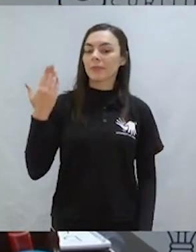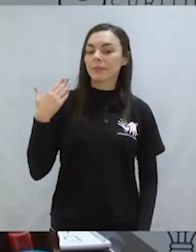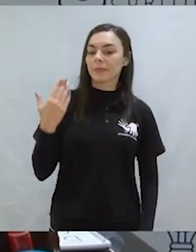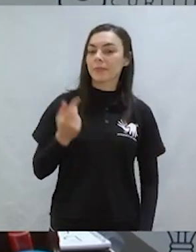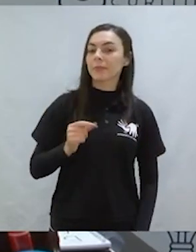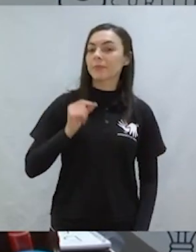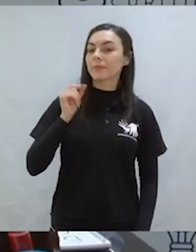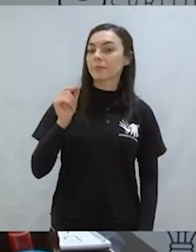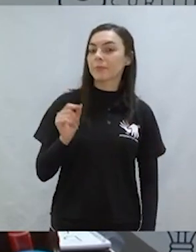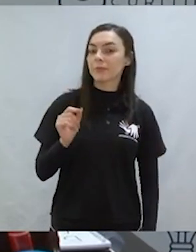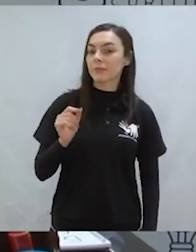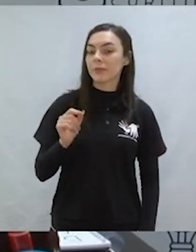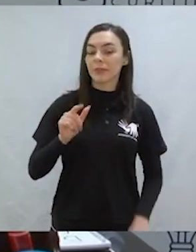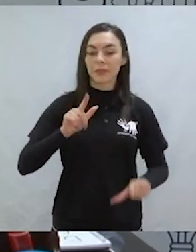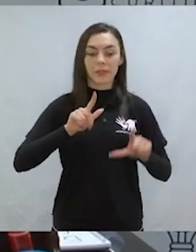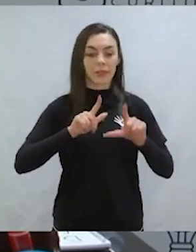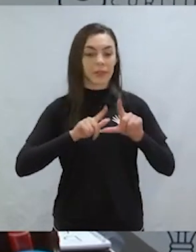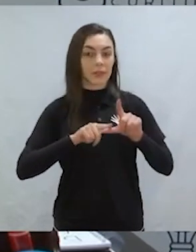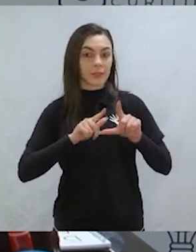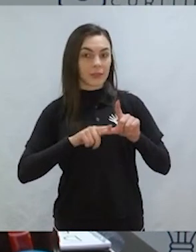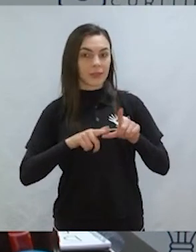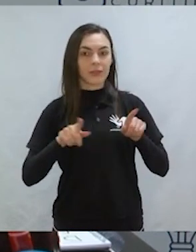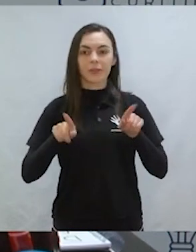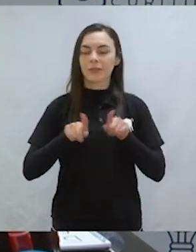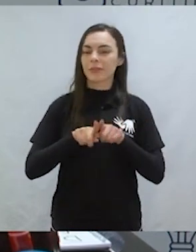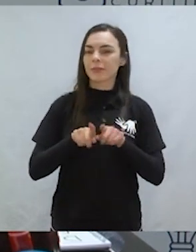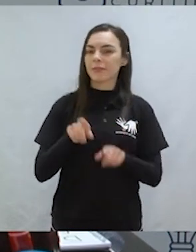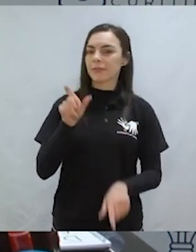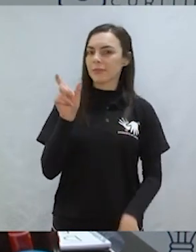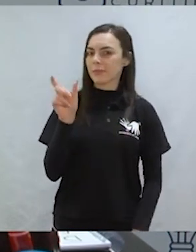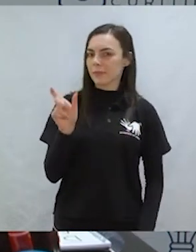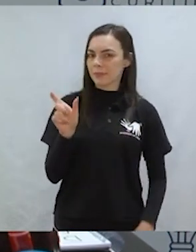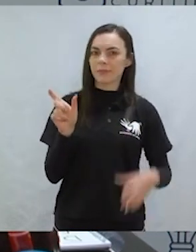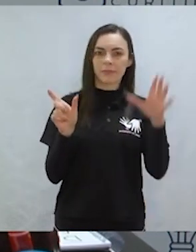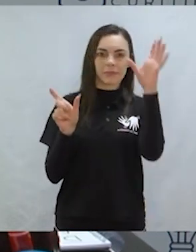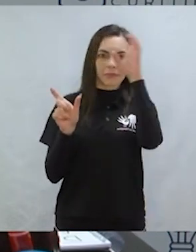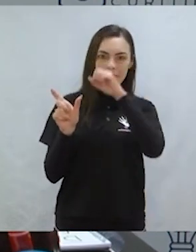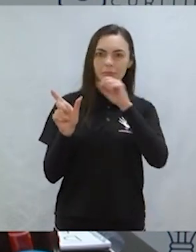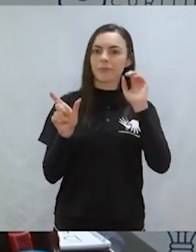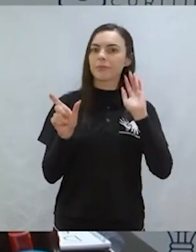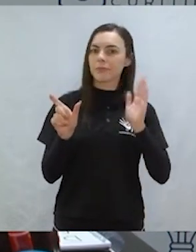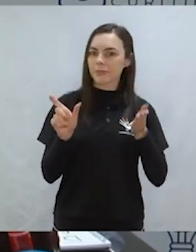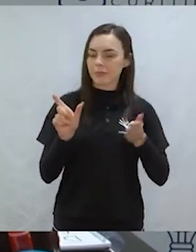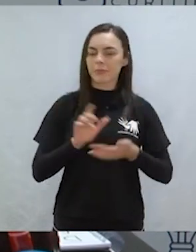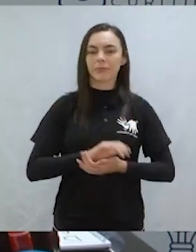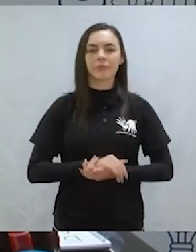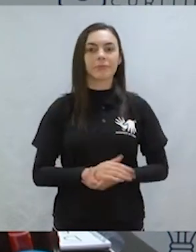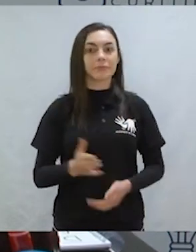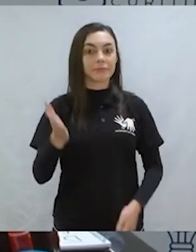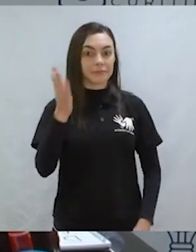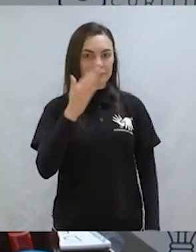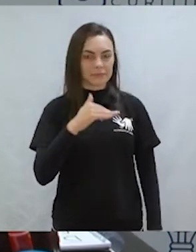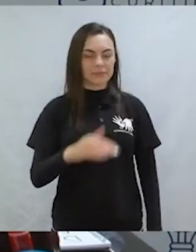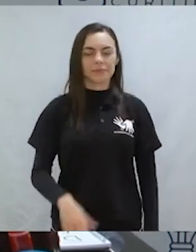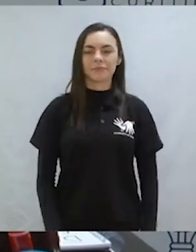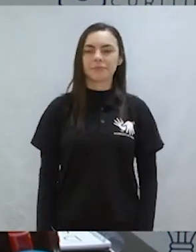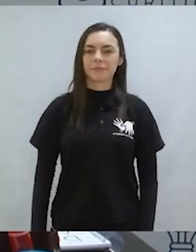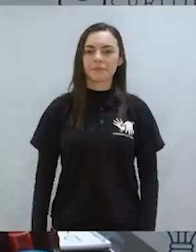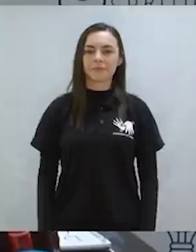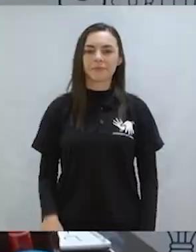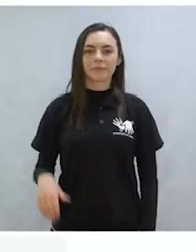falamos a letrinha e qual a palavrinha que nós já trabalhamos aqui. Vamos lá?